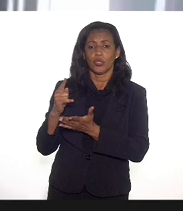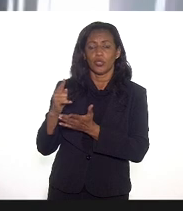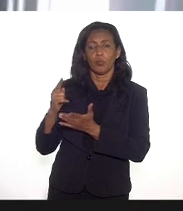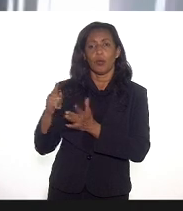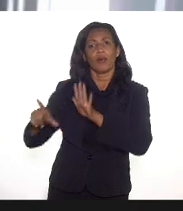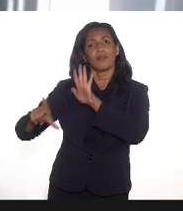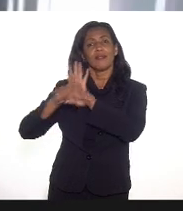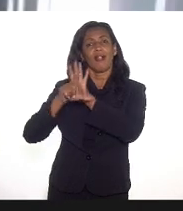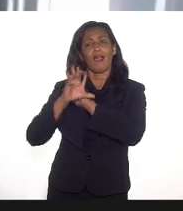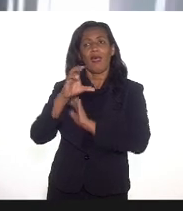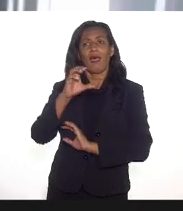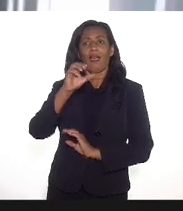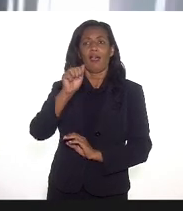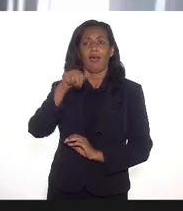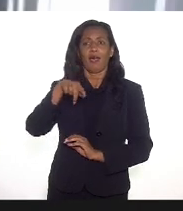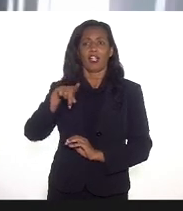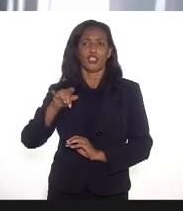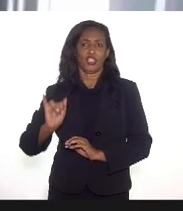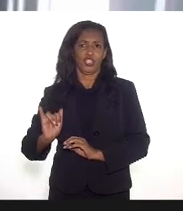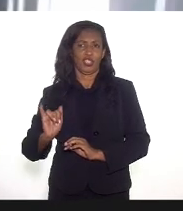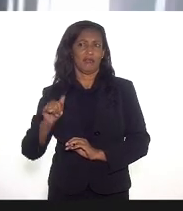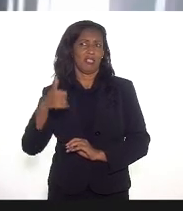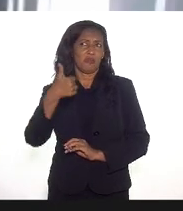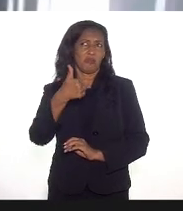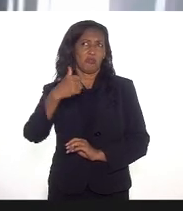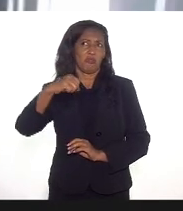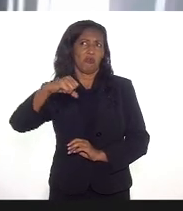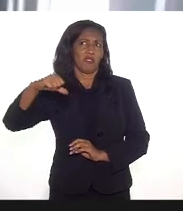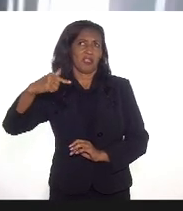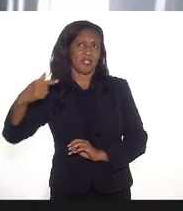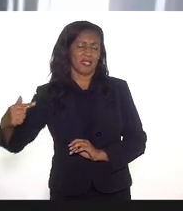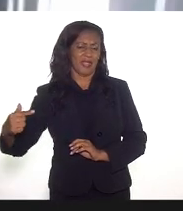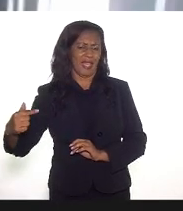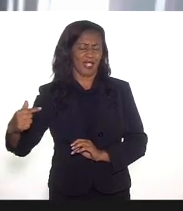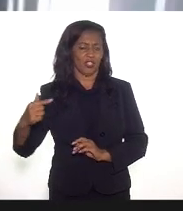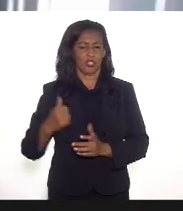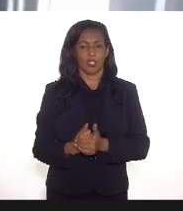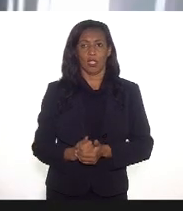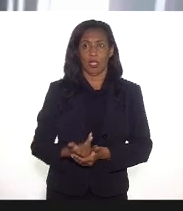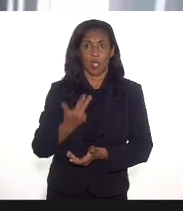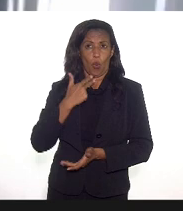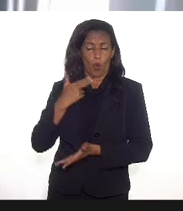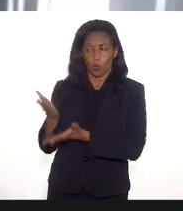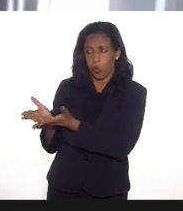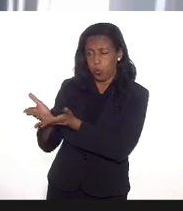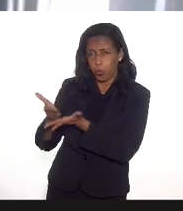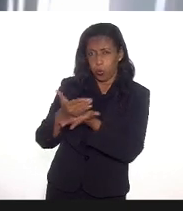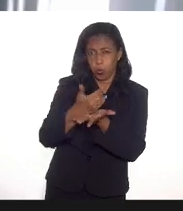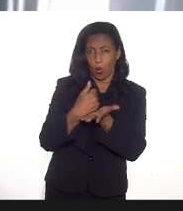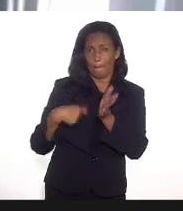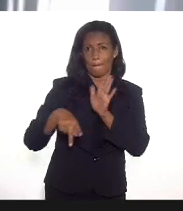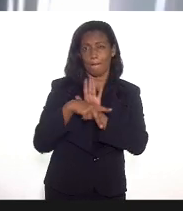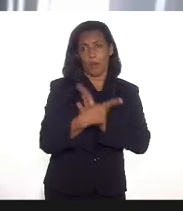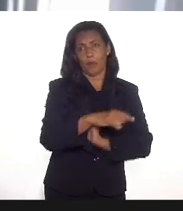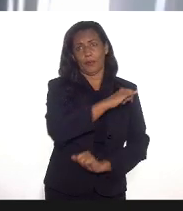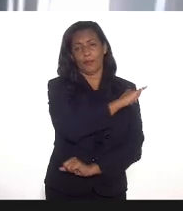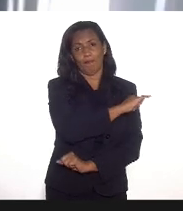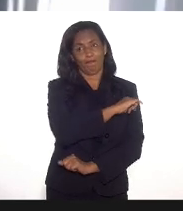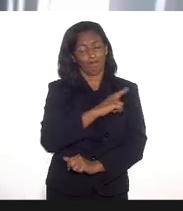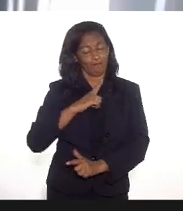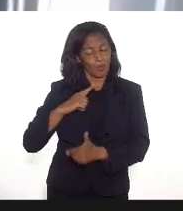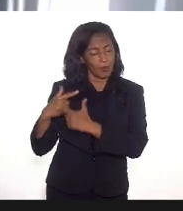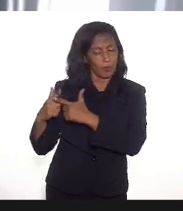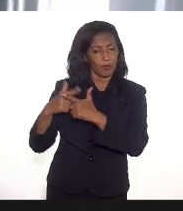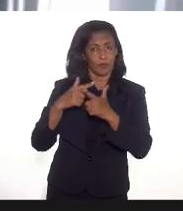Lei Candir, desde 1997, com os graves prejuízos que isso traz para a arrecadação do Rio de Janeiro. A gente tem o